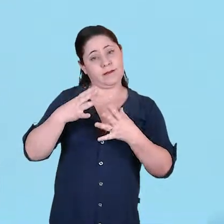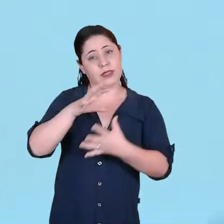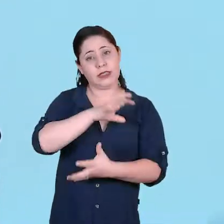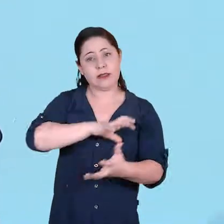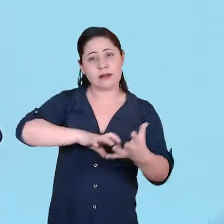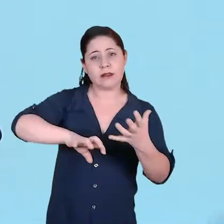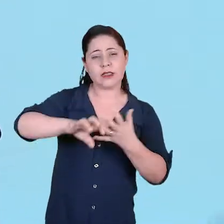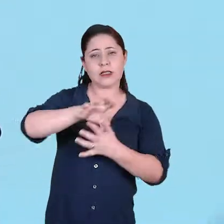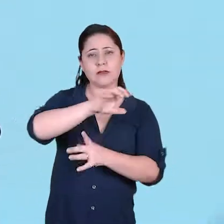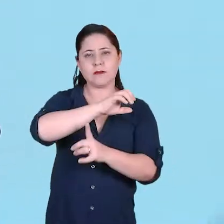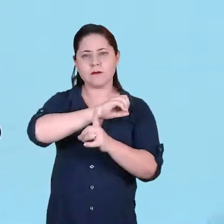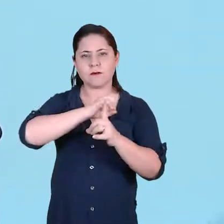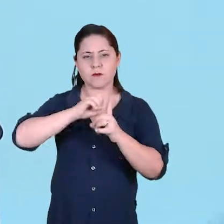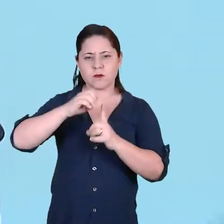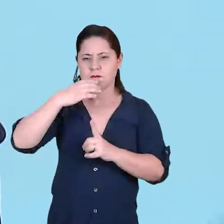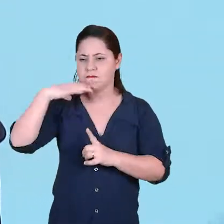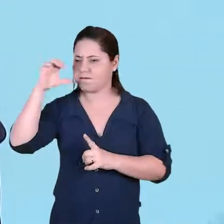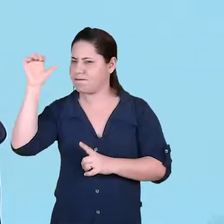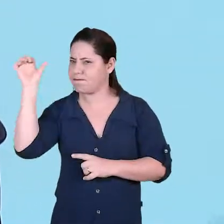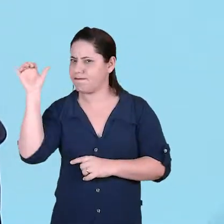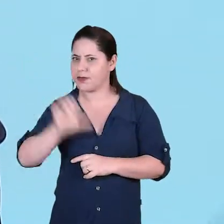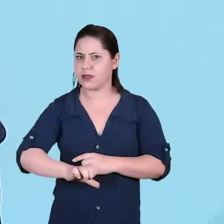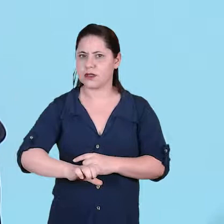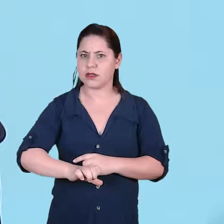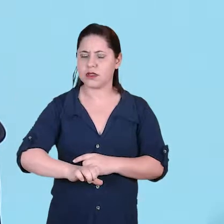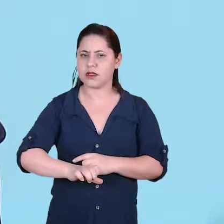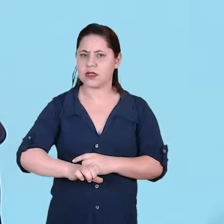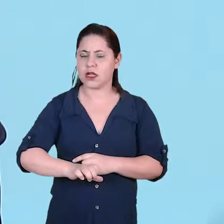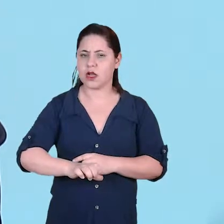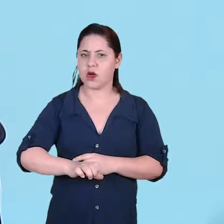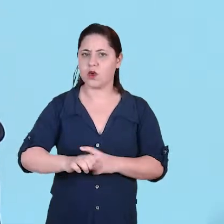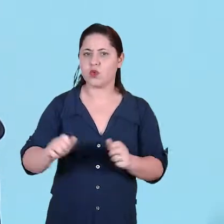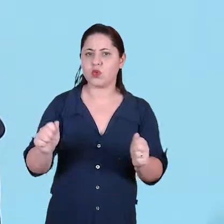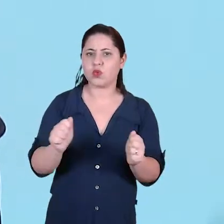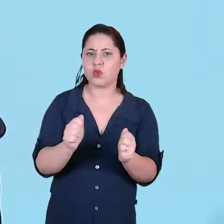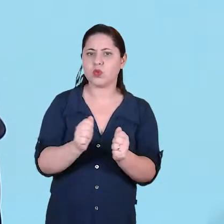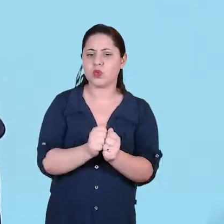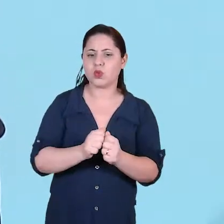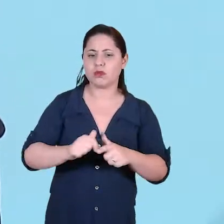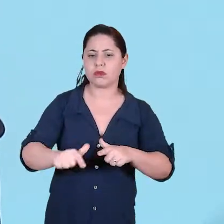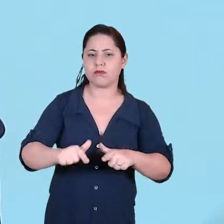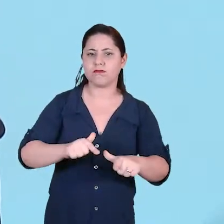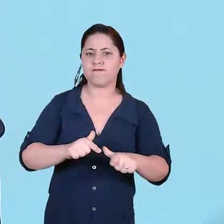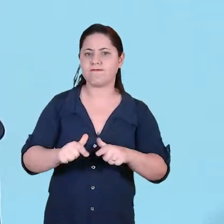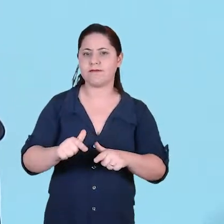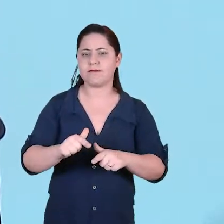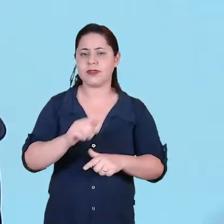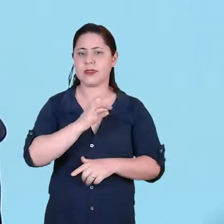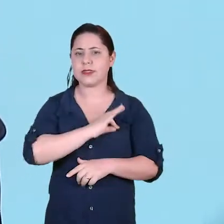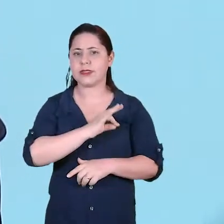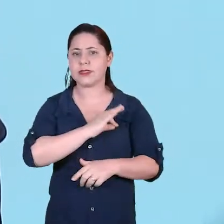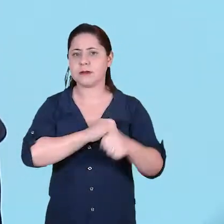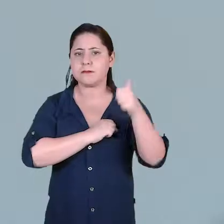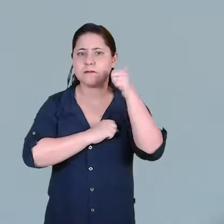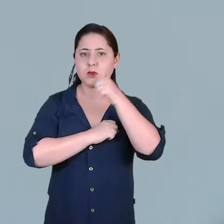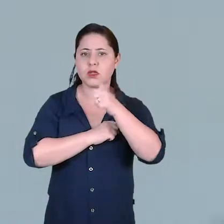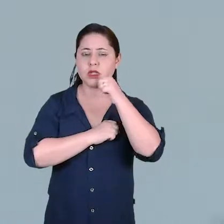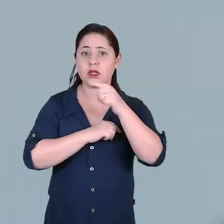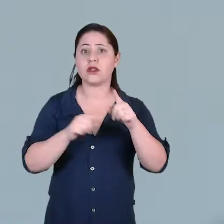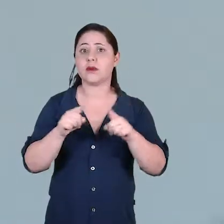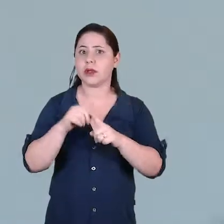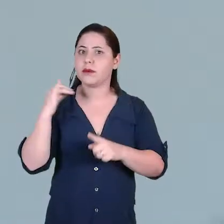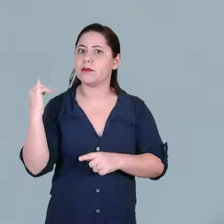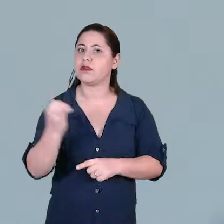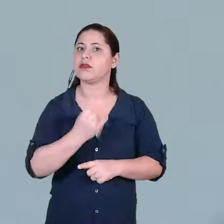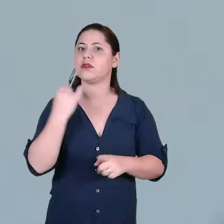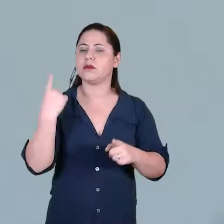reforma cruel para com os trabalhadores, os assalariados, as mulheres, é importante a gente dizer